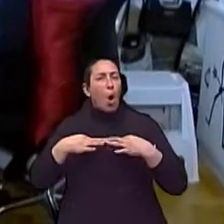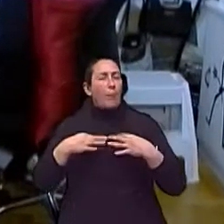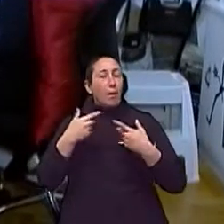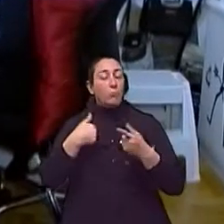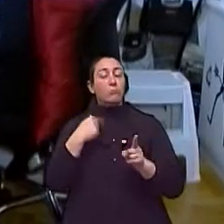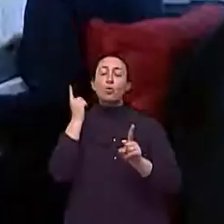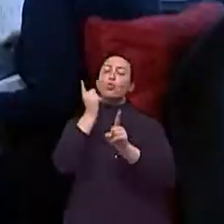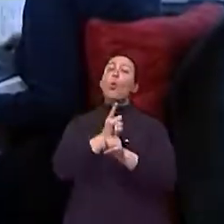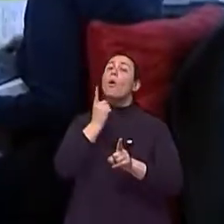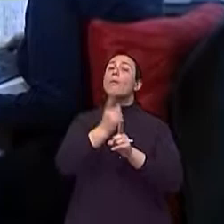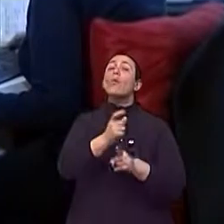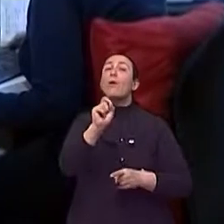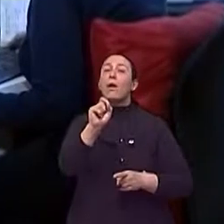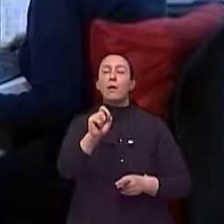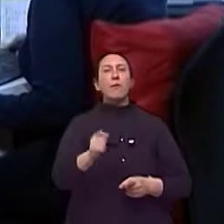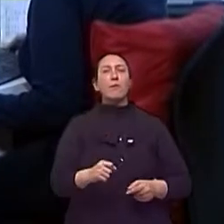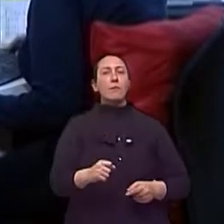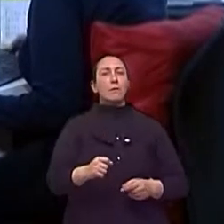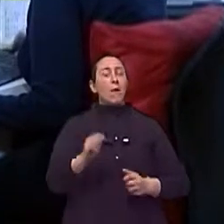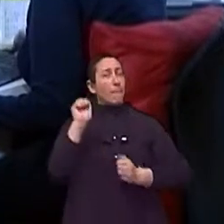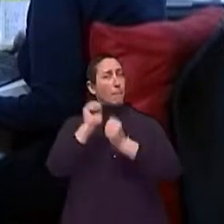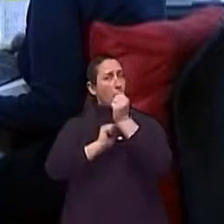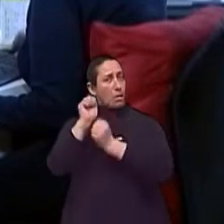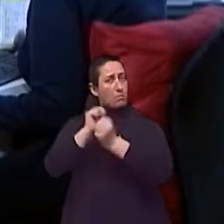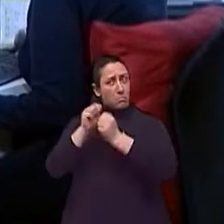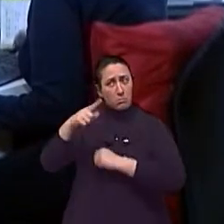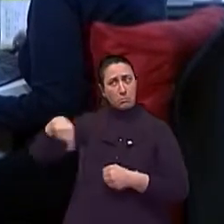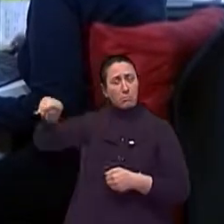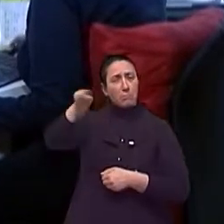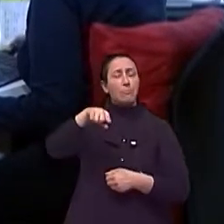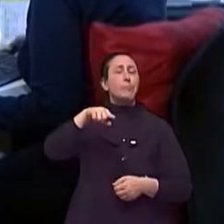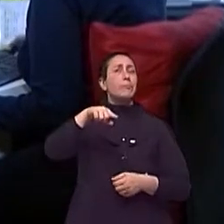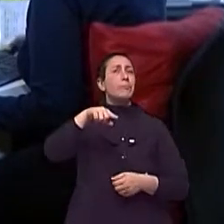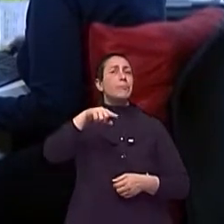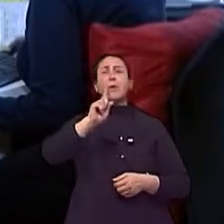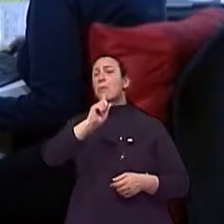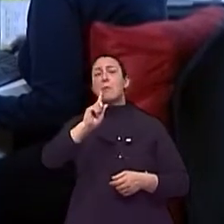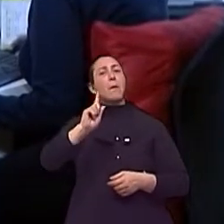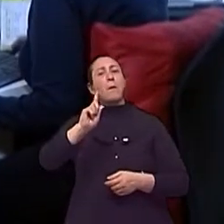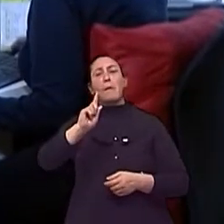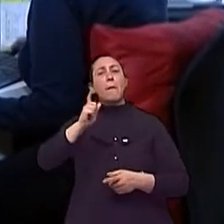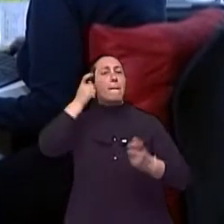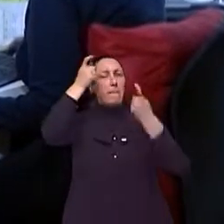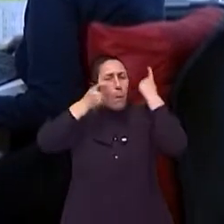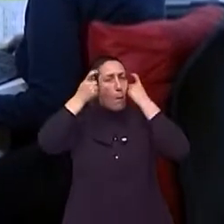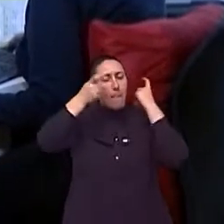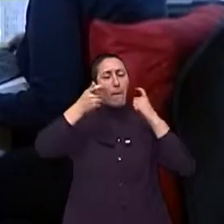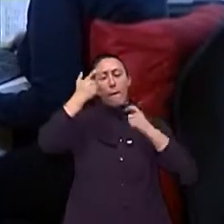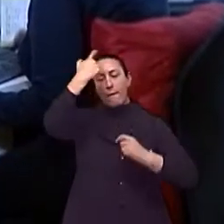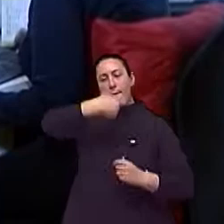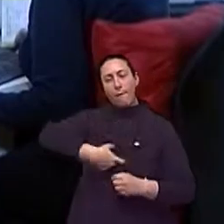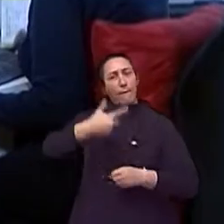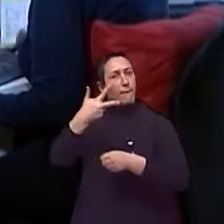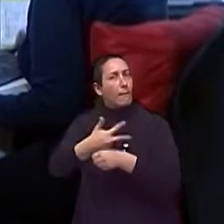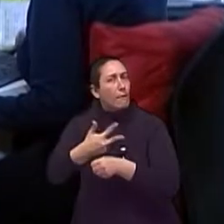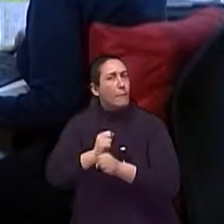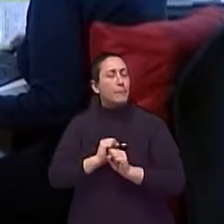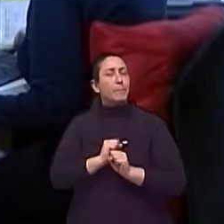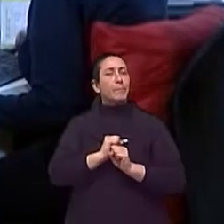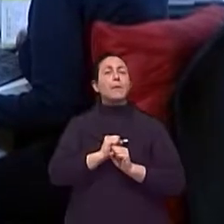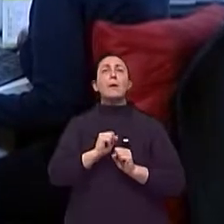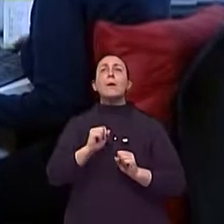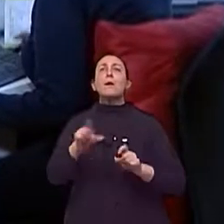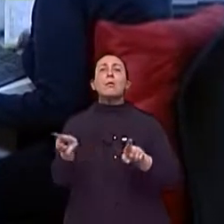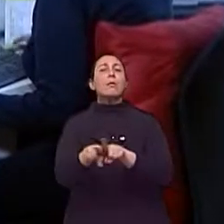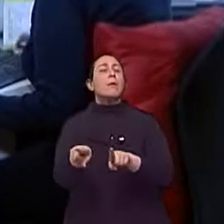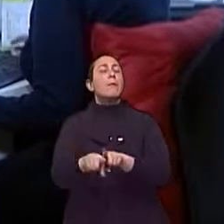eu fui descobrindo que as empresas não tinham hum produtos para pessoas maduras o acesso